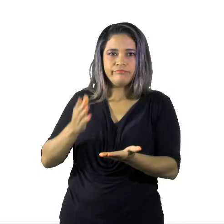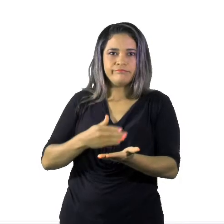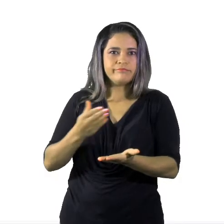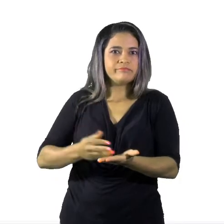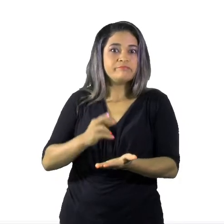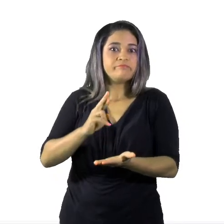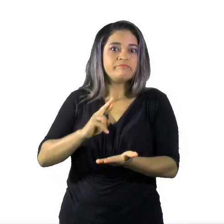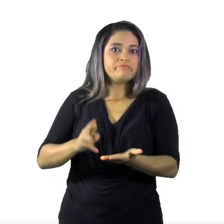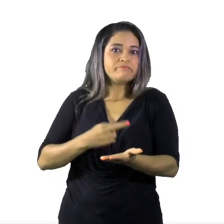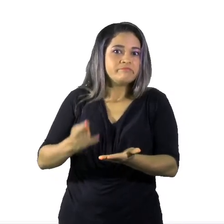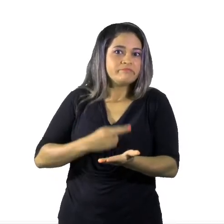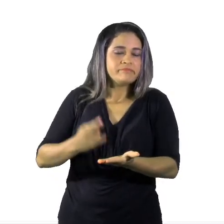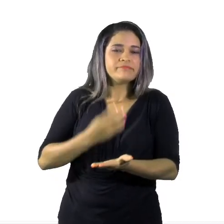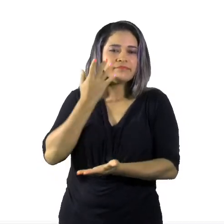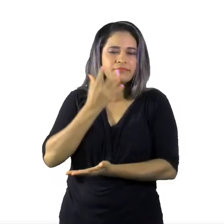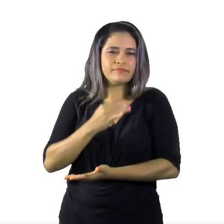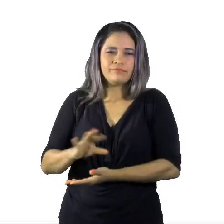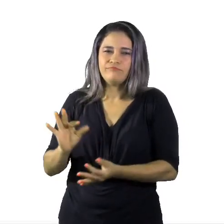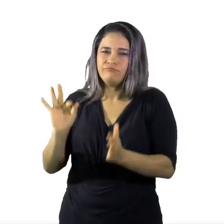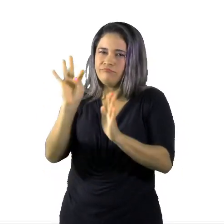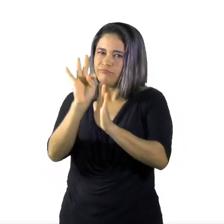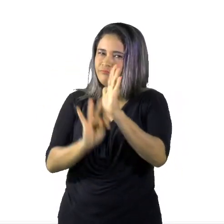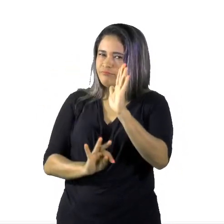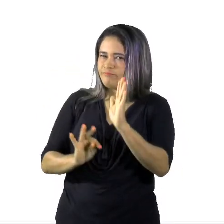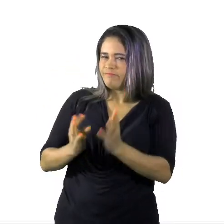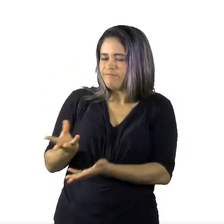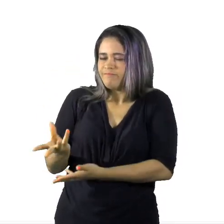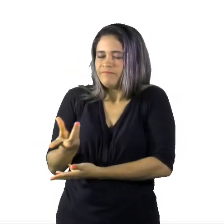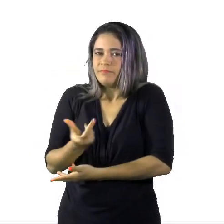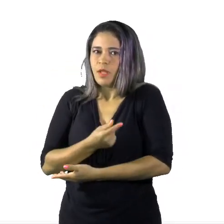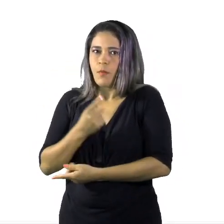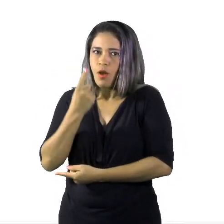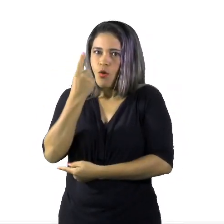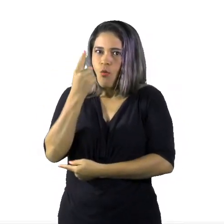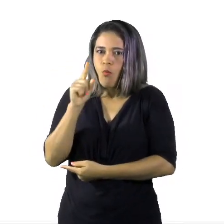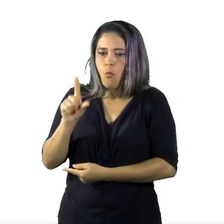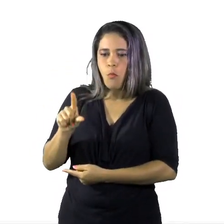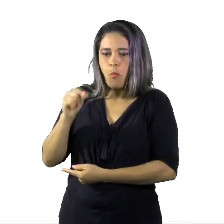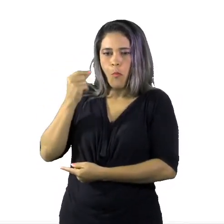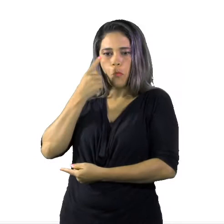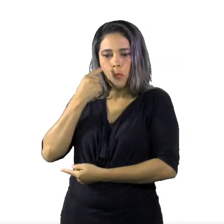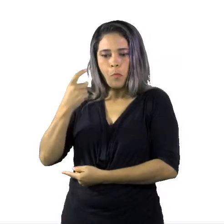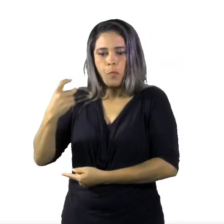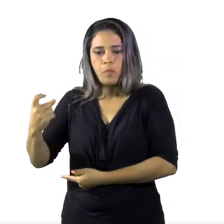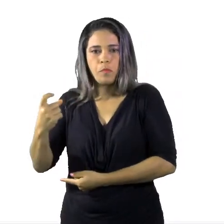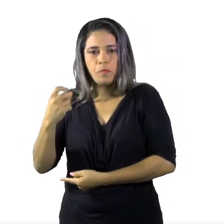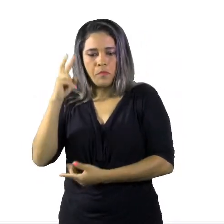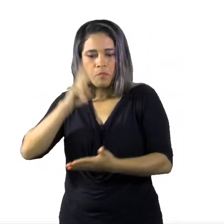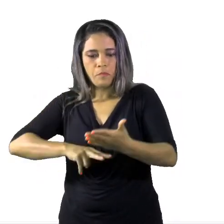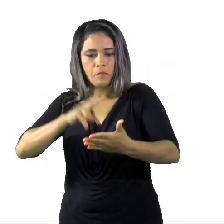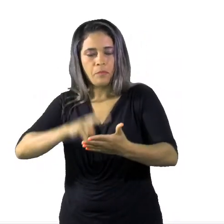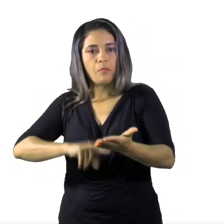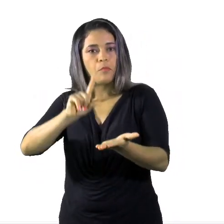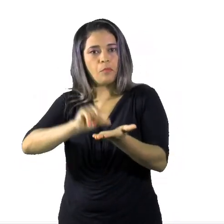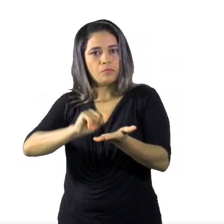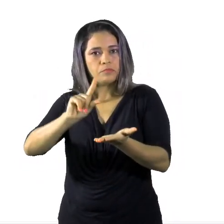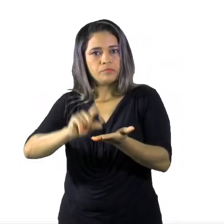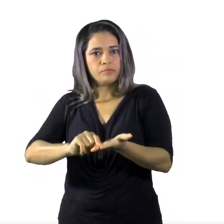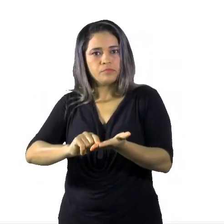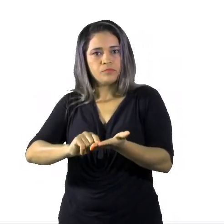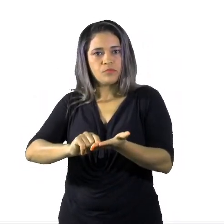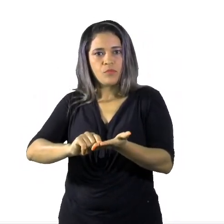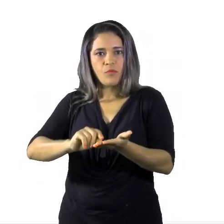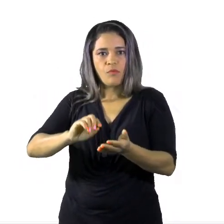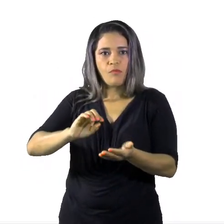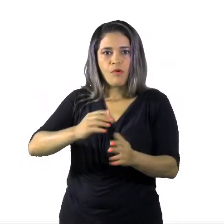textos maravilhosos, mas um especial despertou meu interesse pela leitura. O artigo Contra o